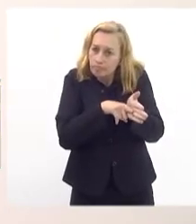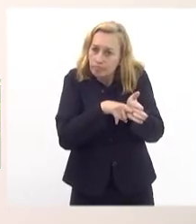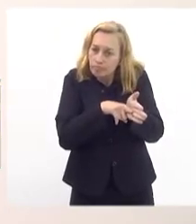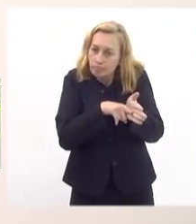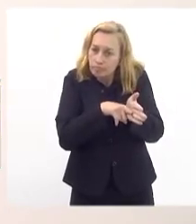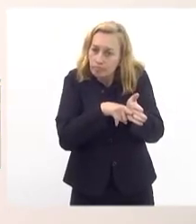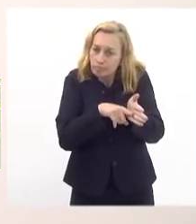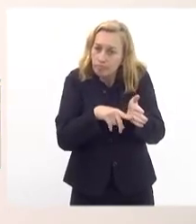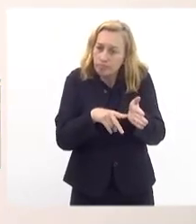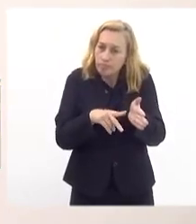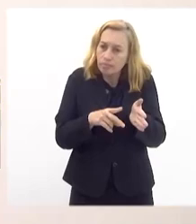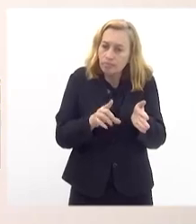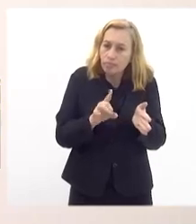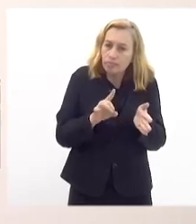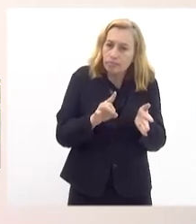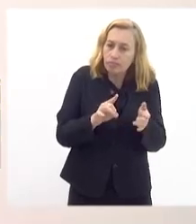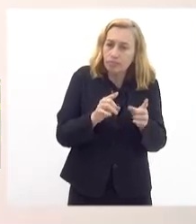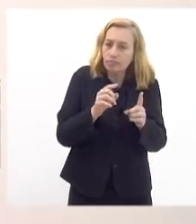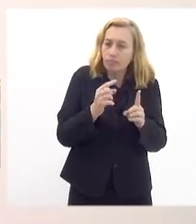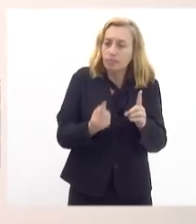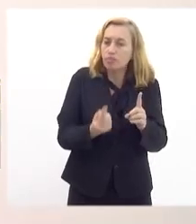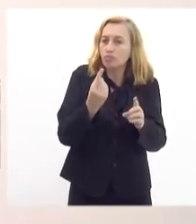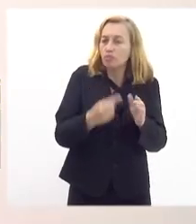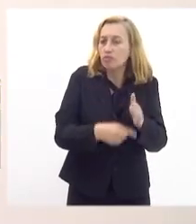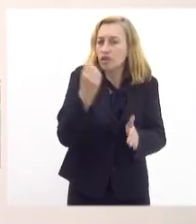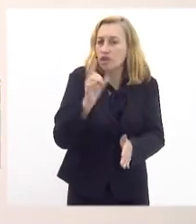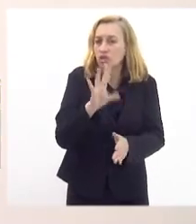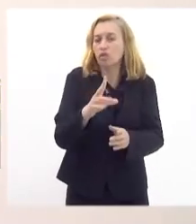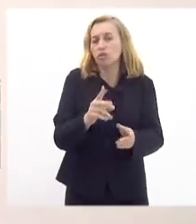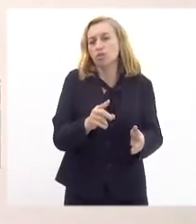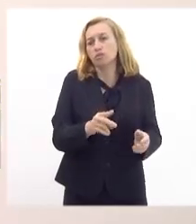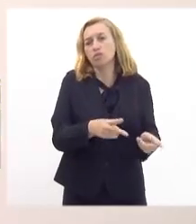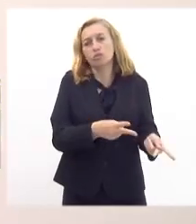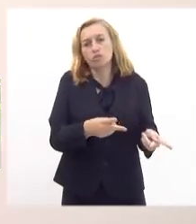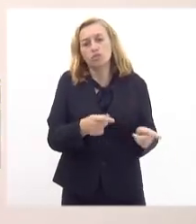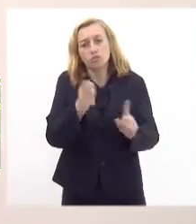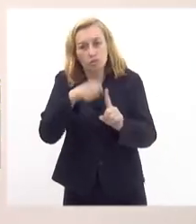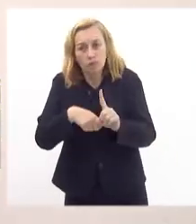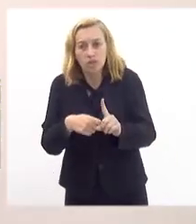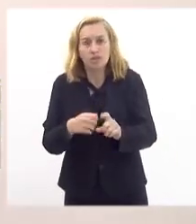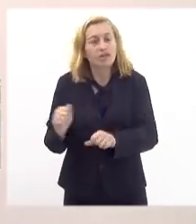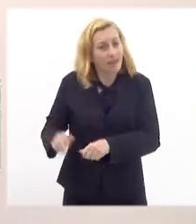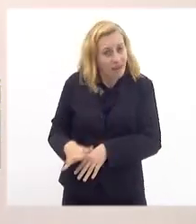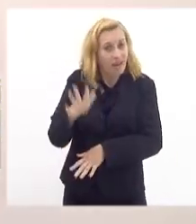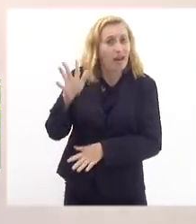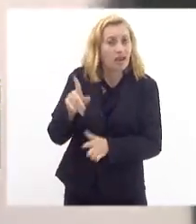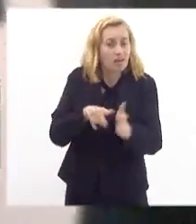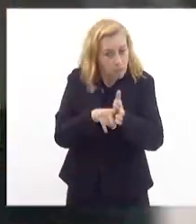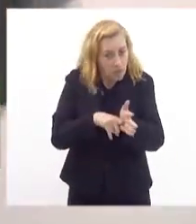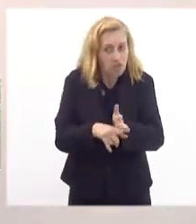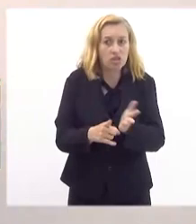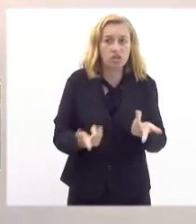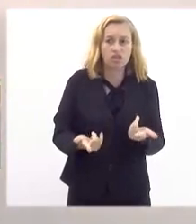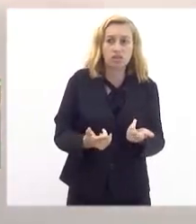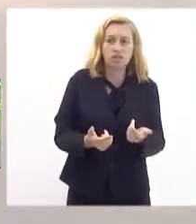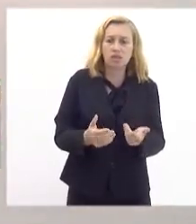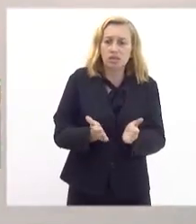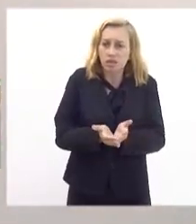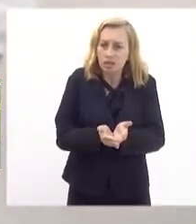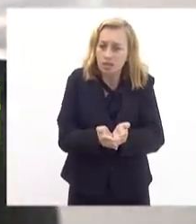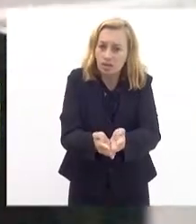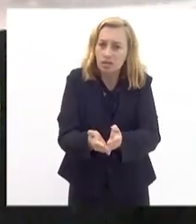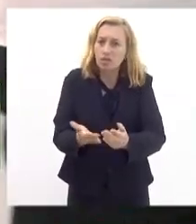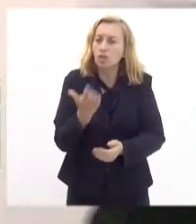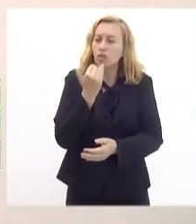ele vai a cada uma vez por mês não é para fazer pesquisa Às vezes uma vez por semana é caro porque é claro Pesquisa ou cenográfico embarcação